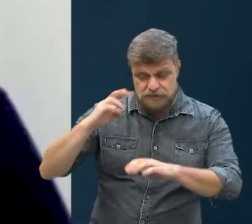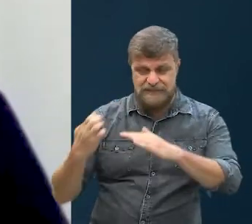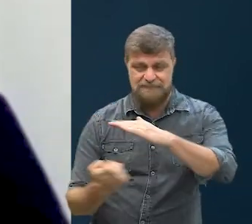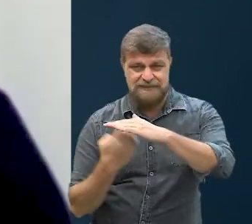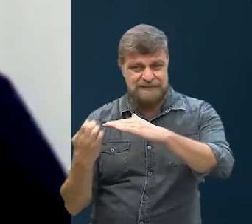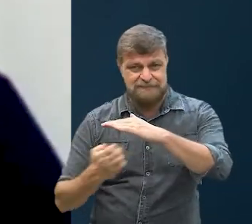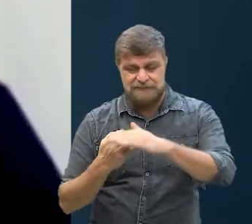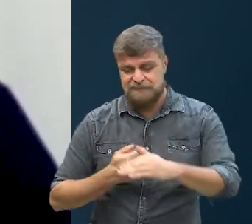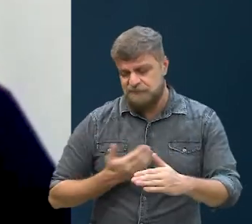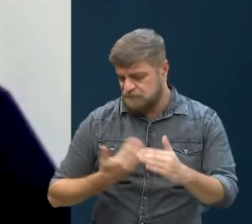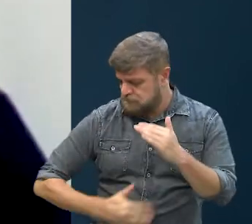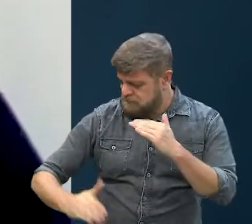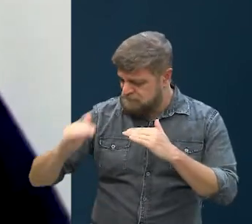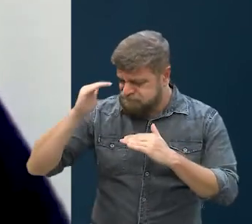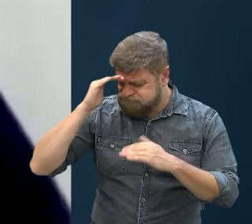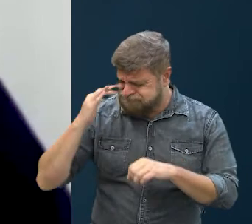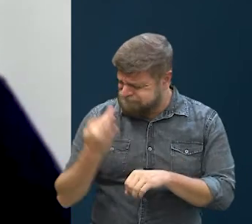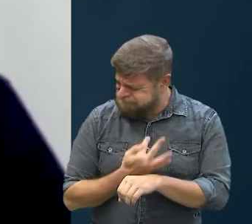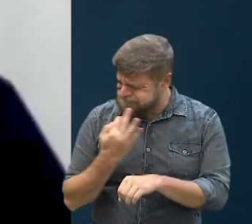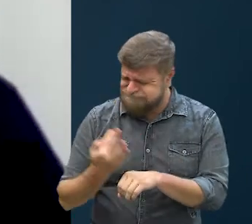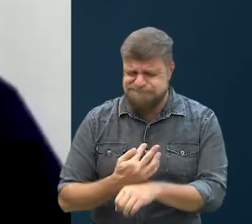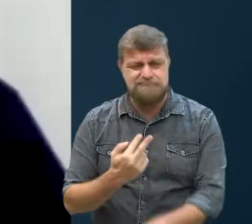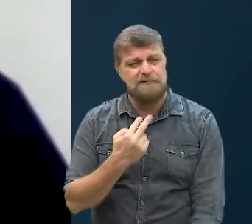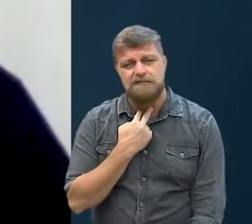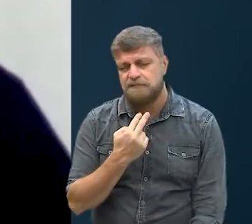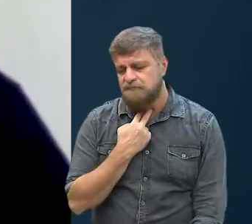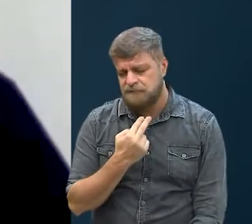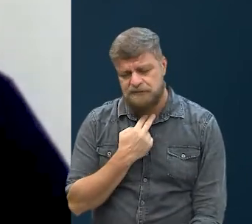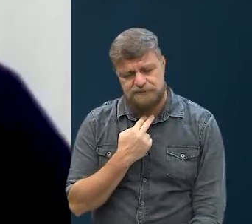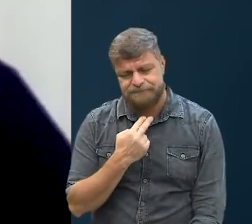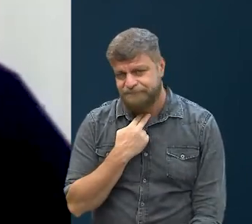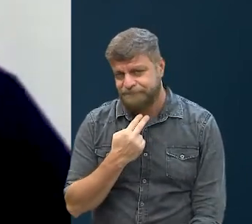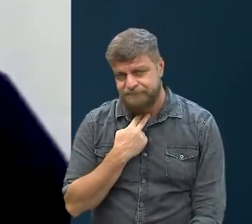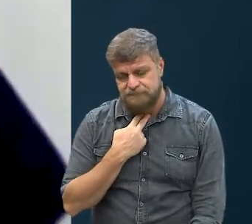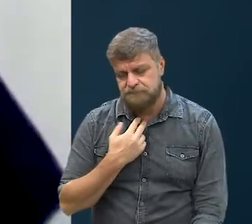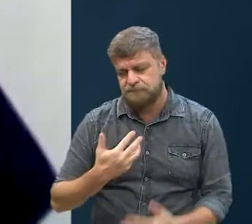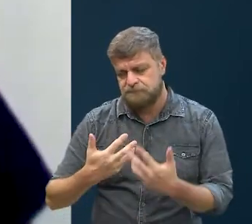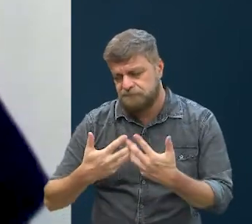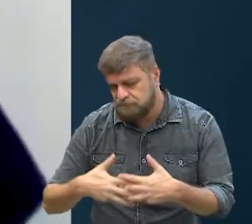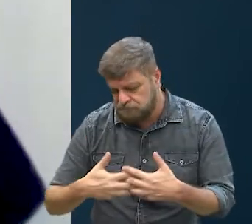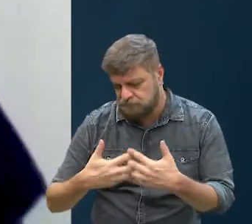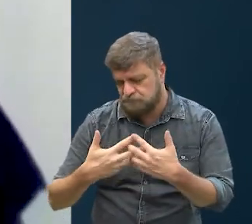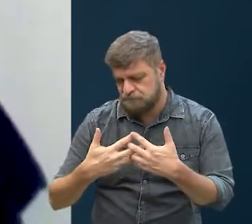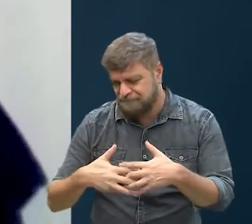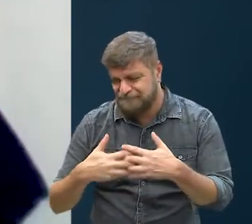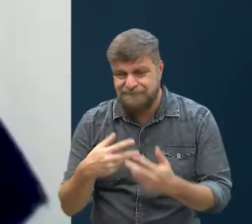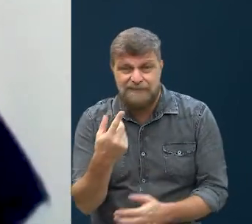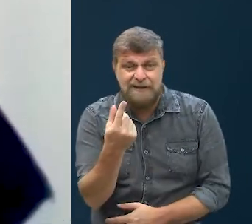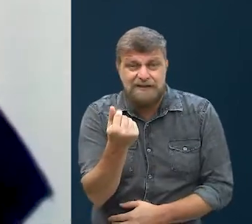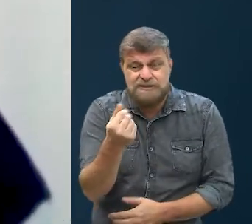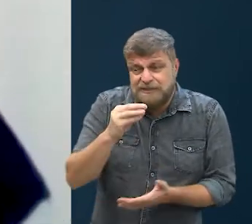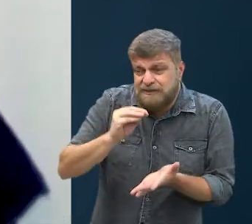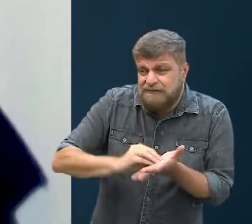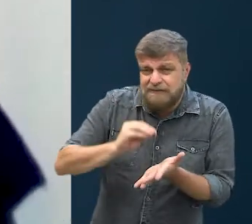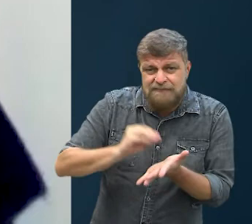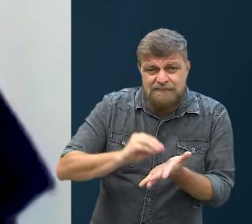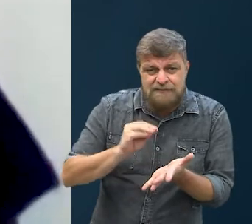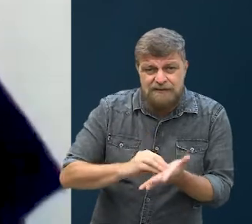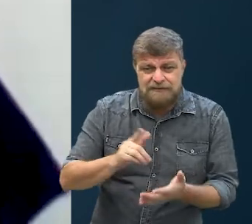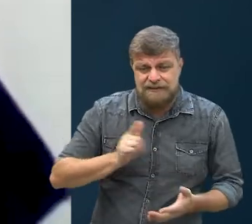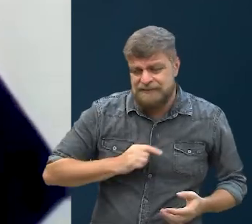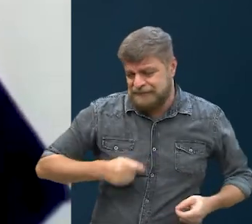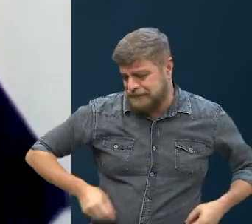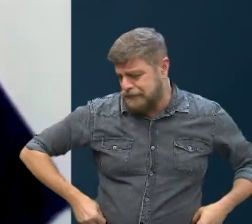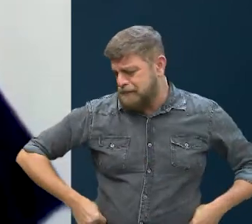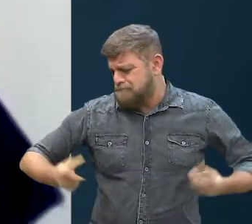empresários que não aguentam mais, que não conseguem mais sustentar do ponto de vista financeiro o negócio, porque tem